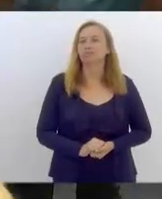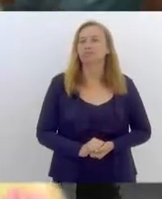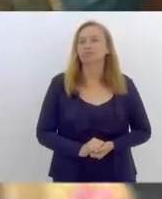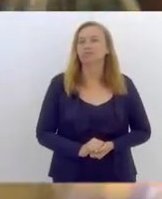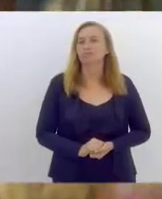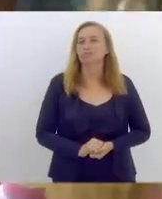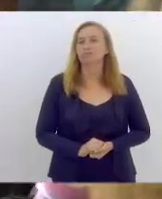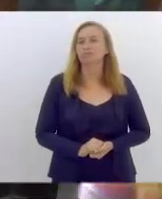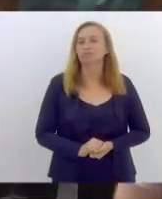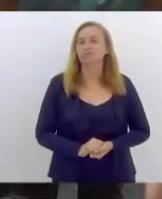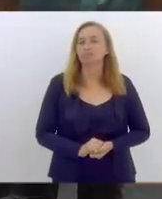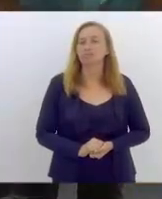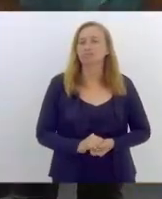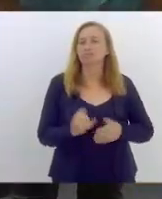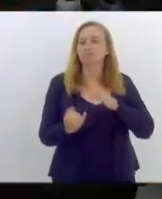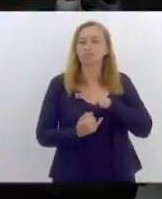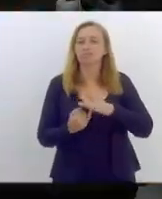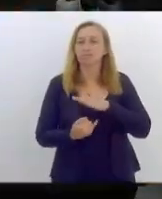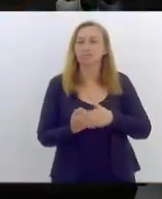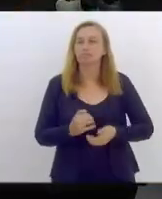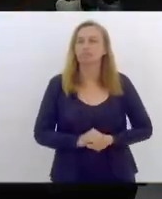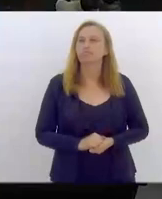O Instituto